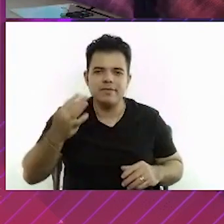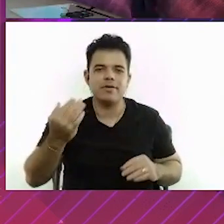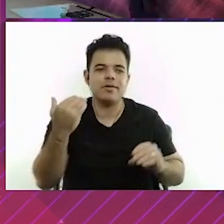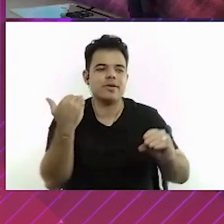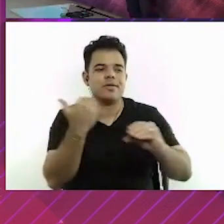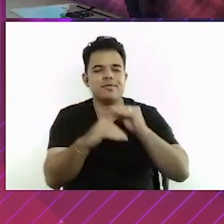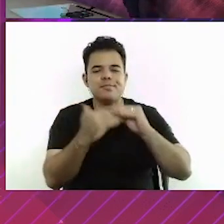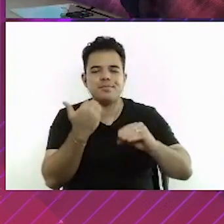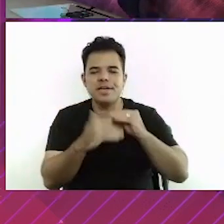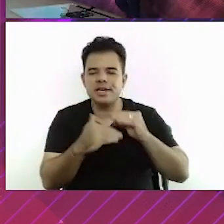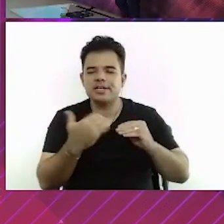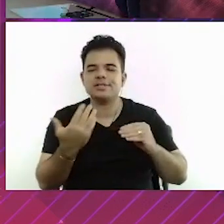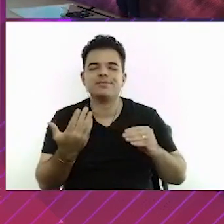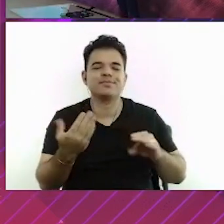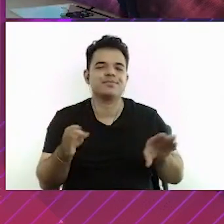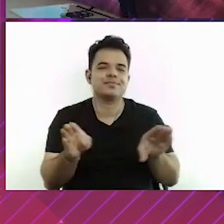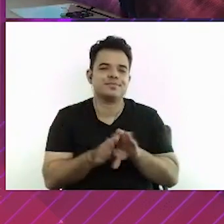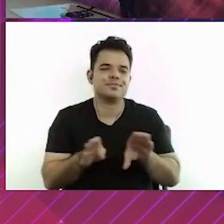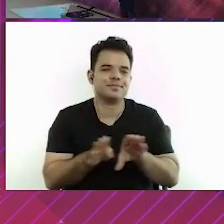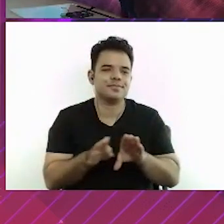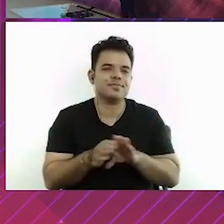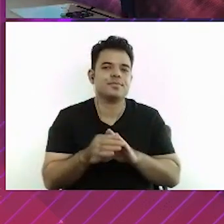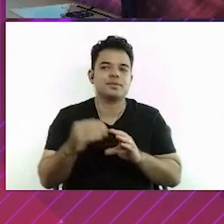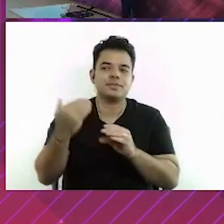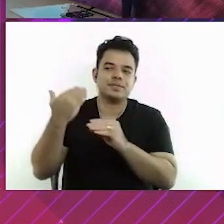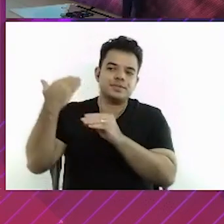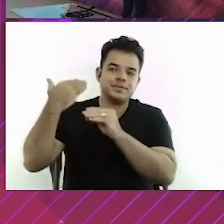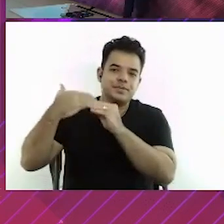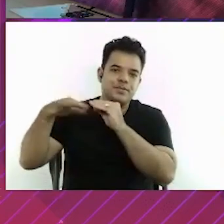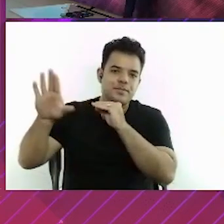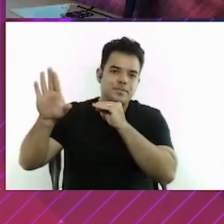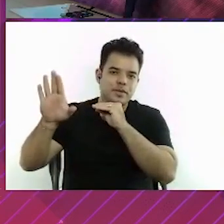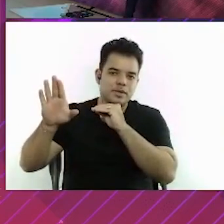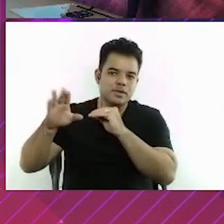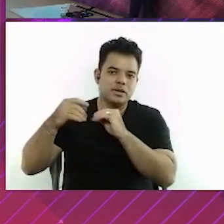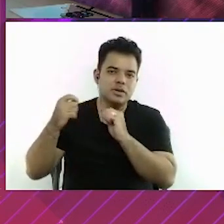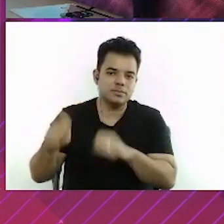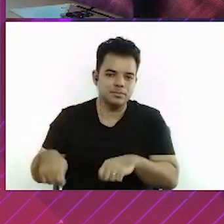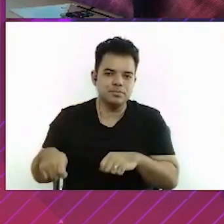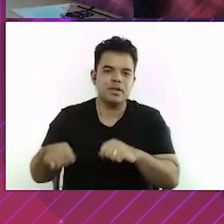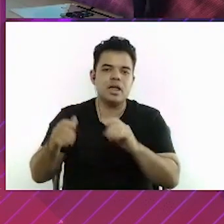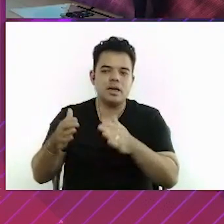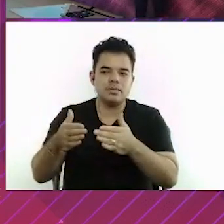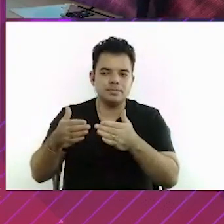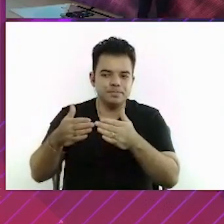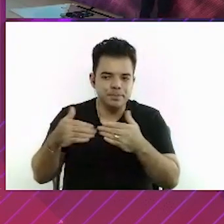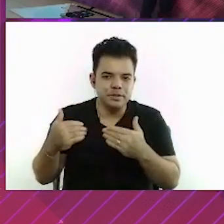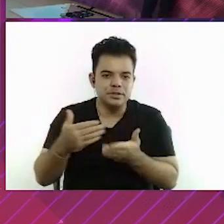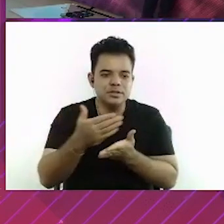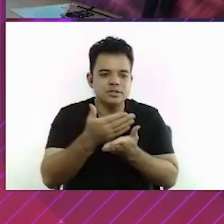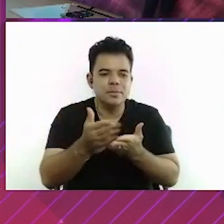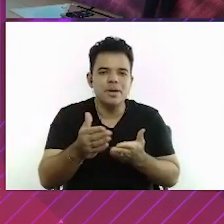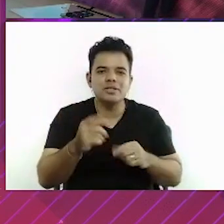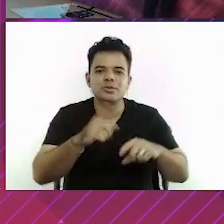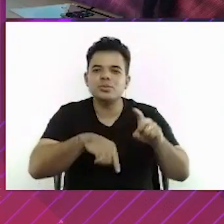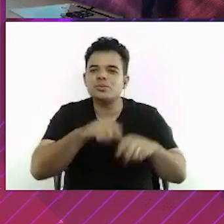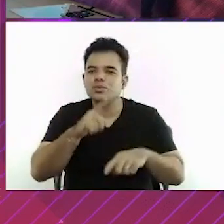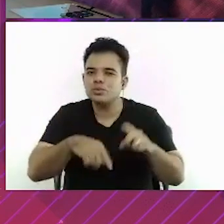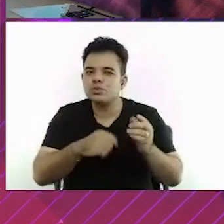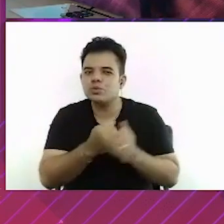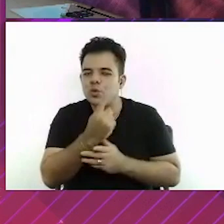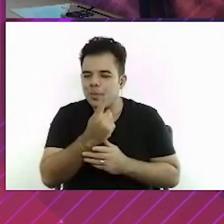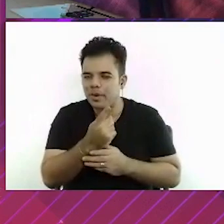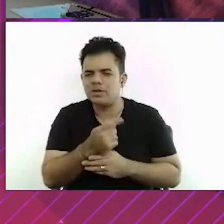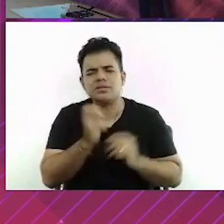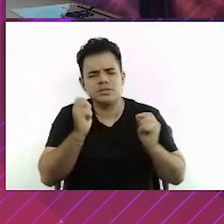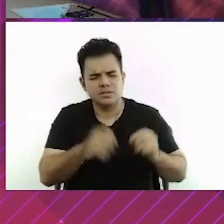ter já mandar uma mensagem para solicitar o início da separação. Enfim, você consegue efetivamente